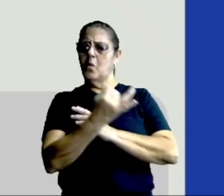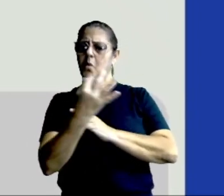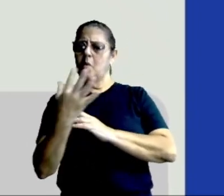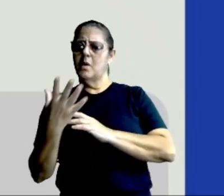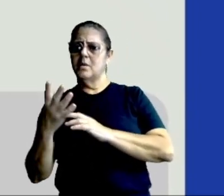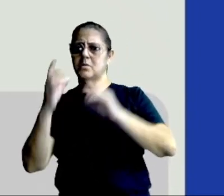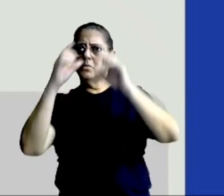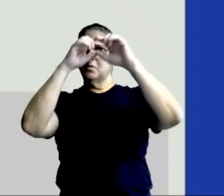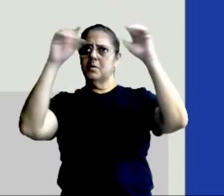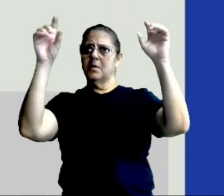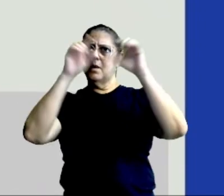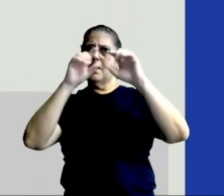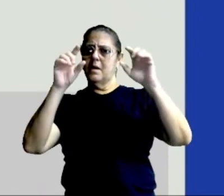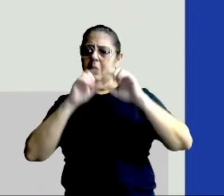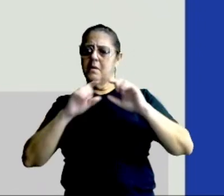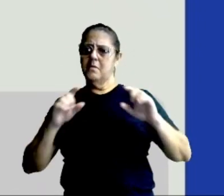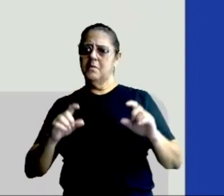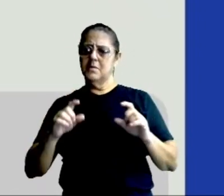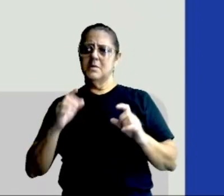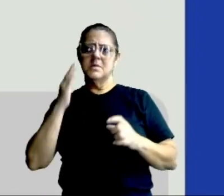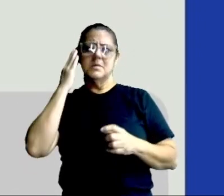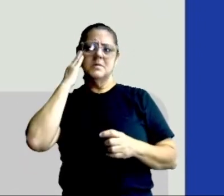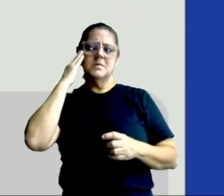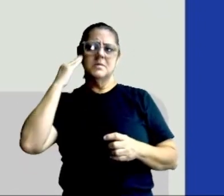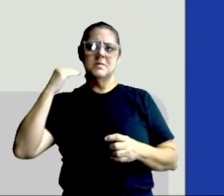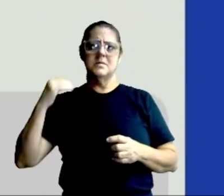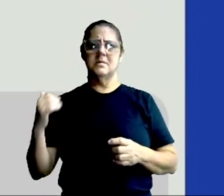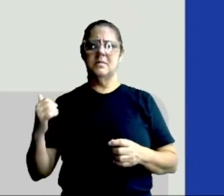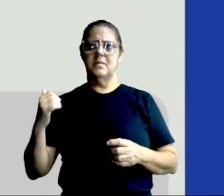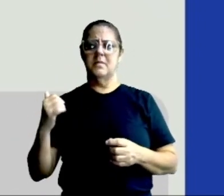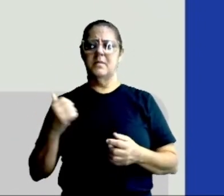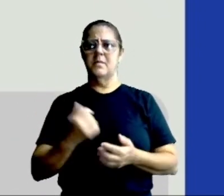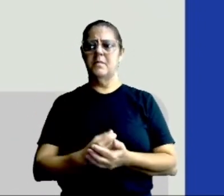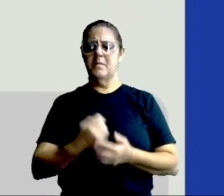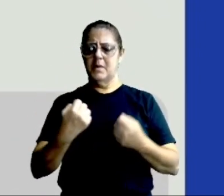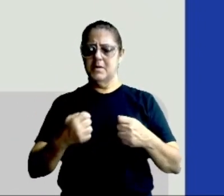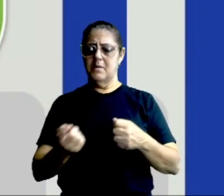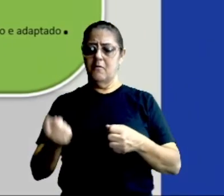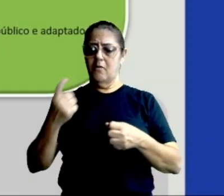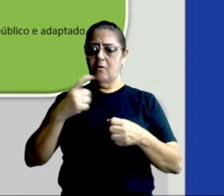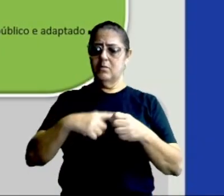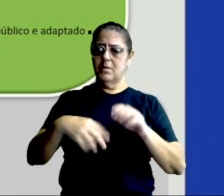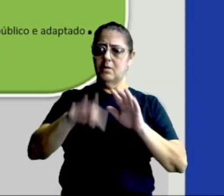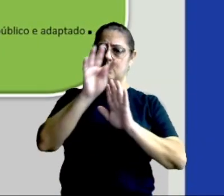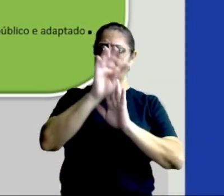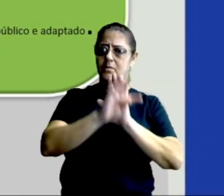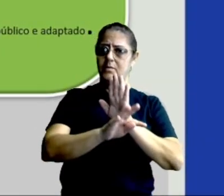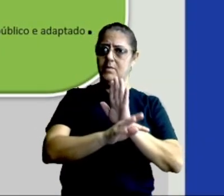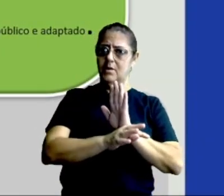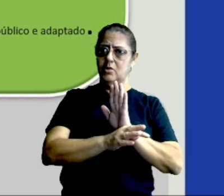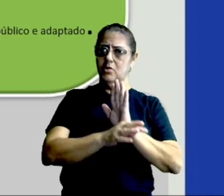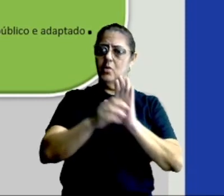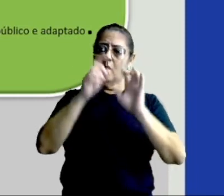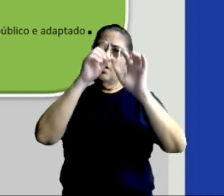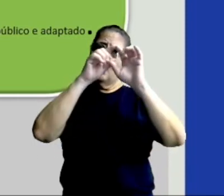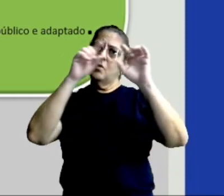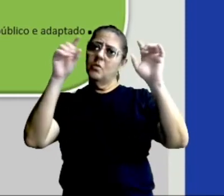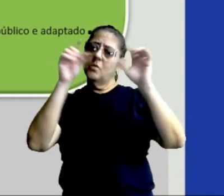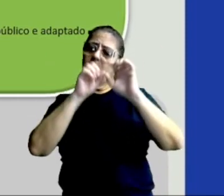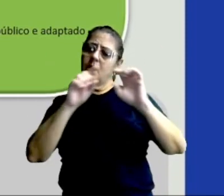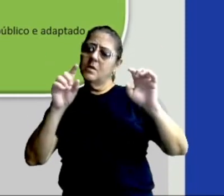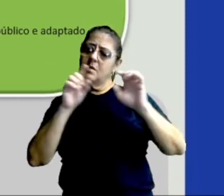quantos parágrafos Então para que a gente saiba a gente precisa voltar então vamos voltar no texto nós